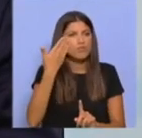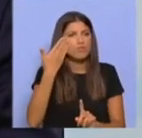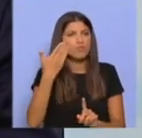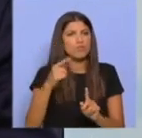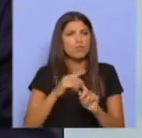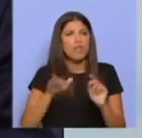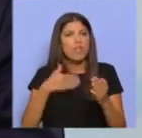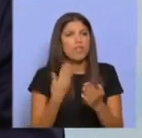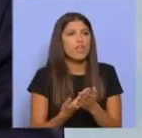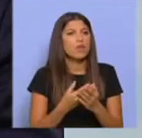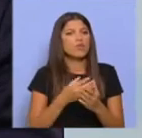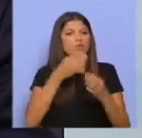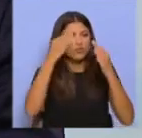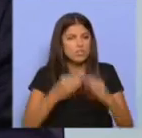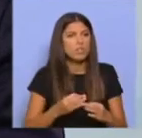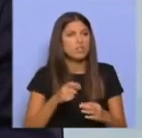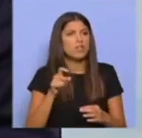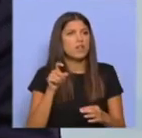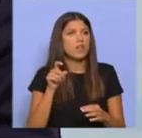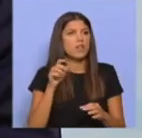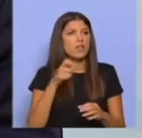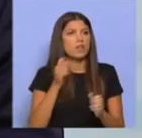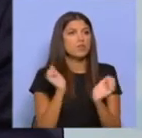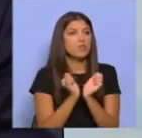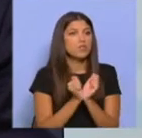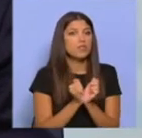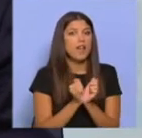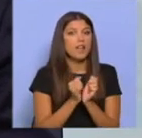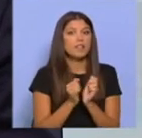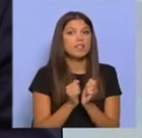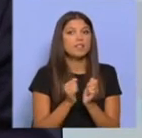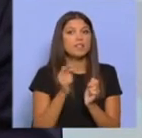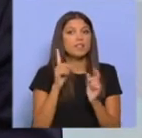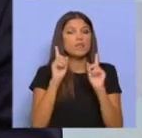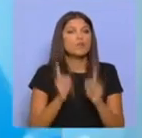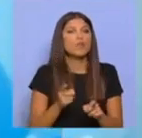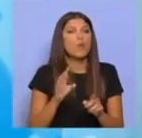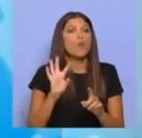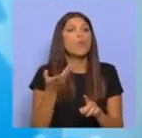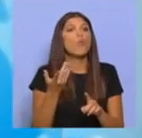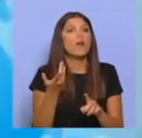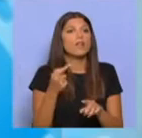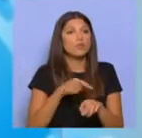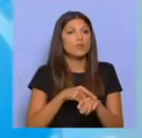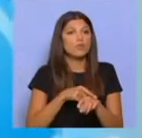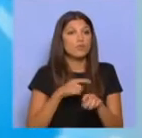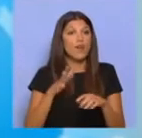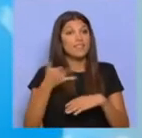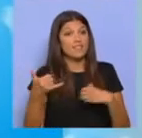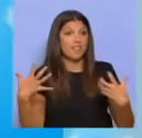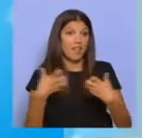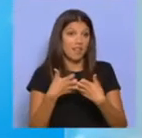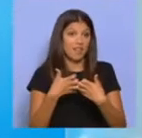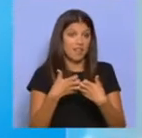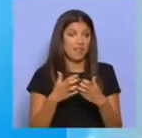mais justiça social e mais desenvolvimento, nasceu na sequência da Segunda Guerra Mundial. Muito bem, Rui Marcos, muito obrigado por ter estado hoje aqui connosco